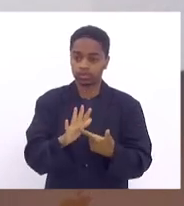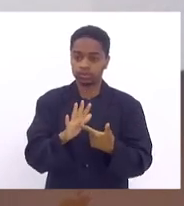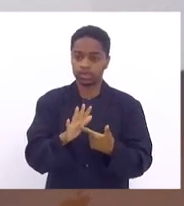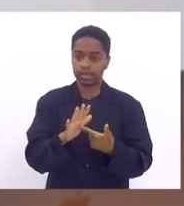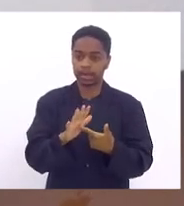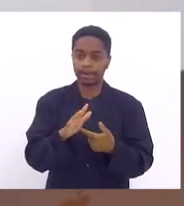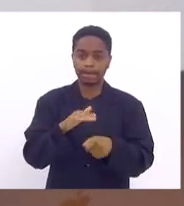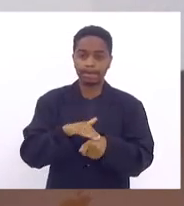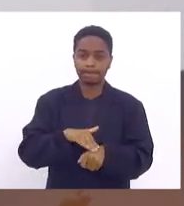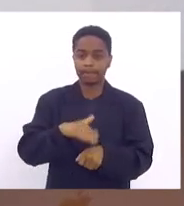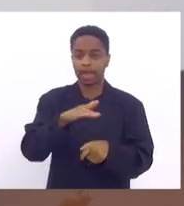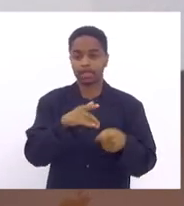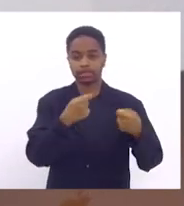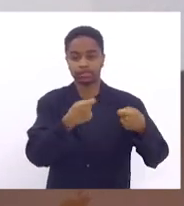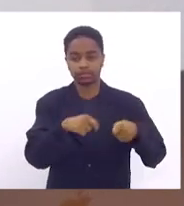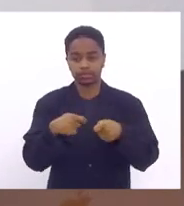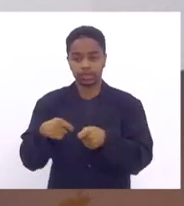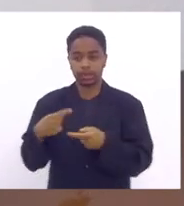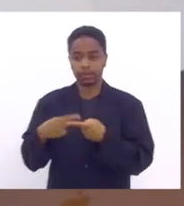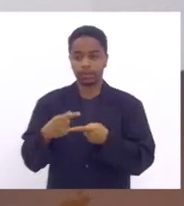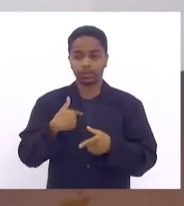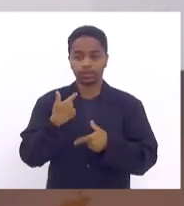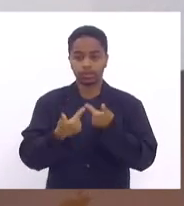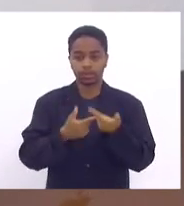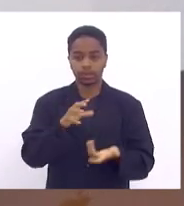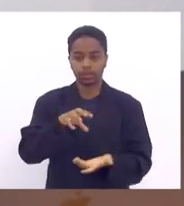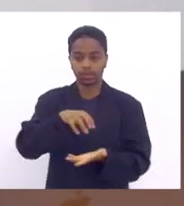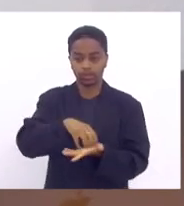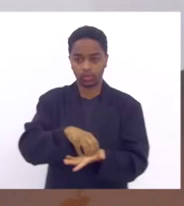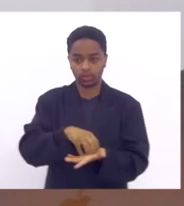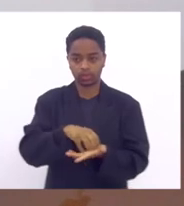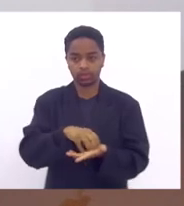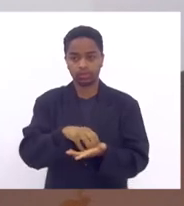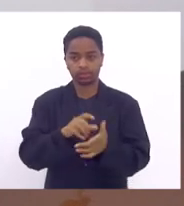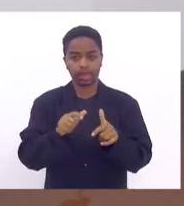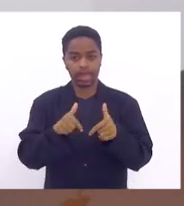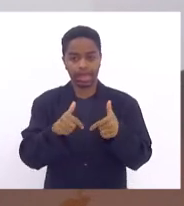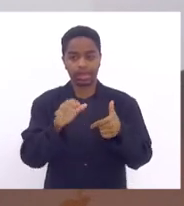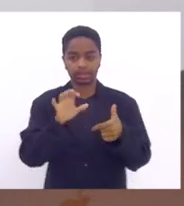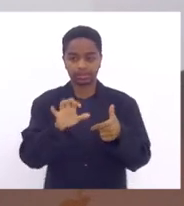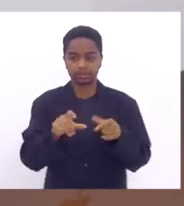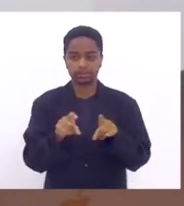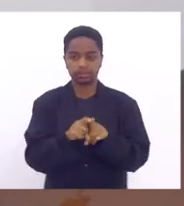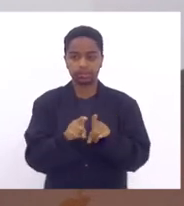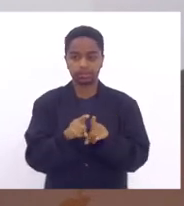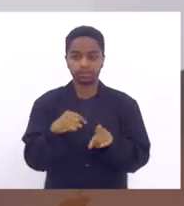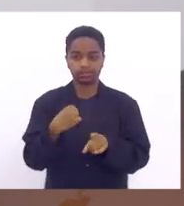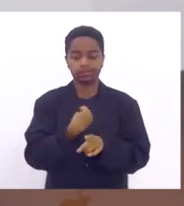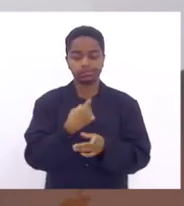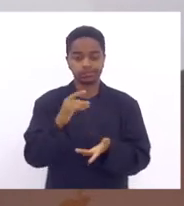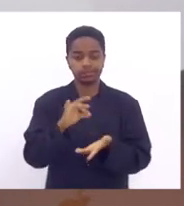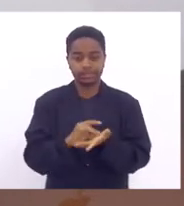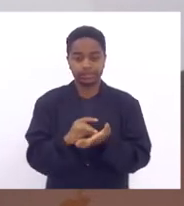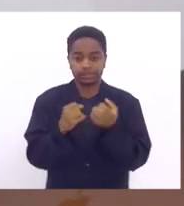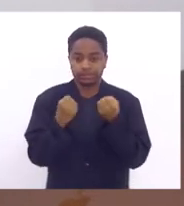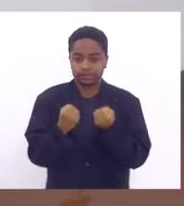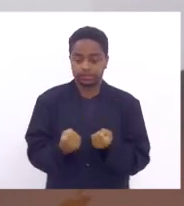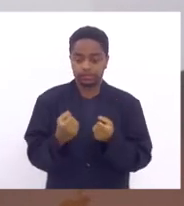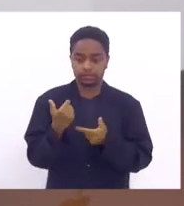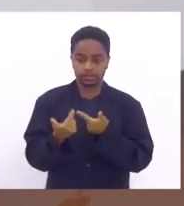mais demandadas né Eu tô no núcleo eh que faz esse tipo de atuação e nós estamos realmente sobrecarregados